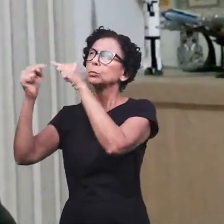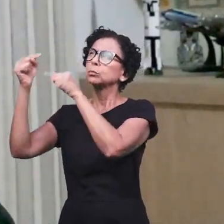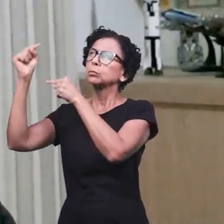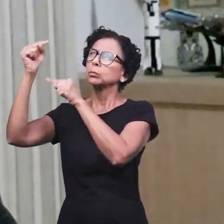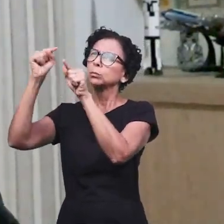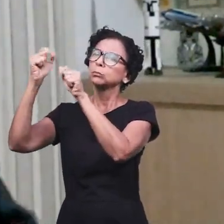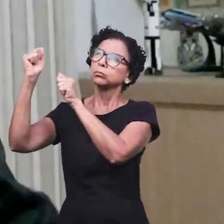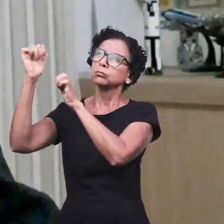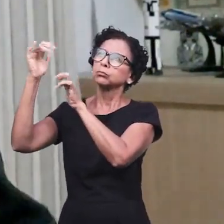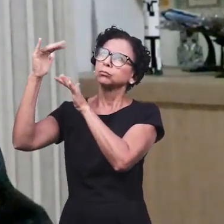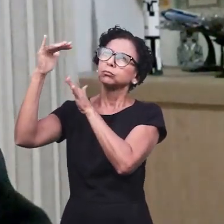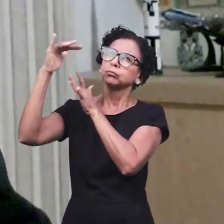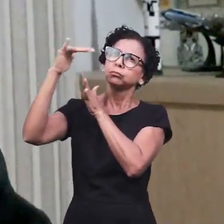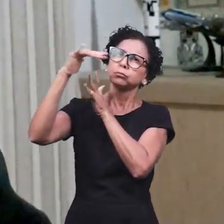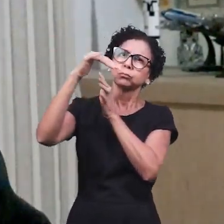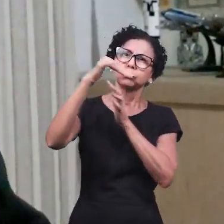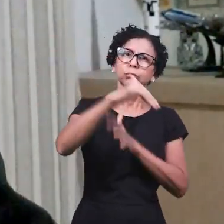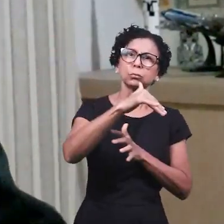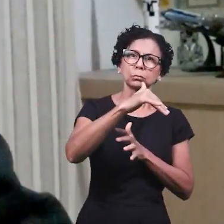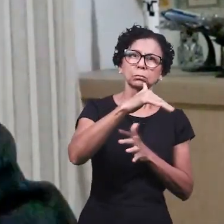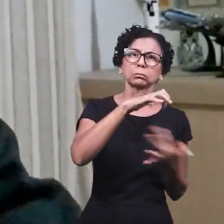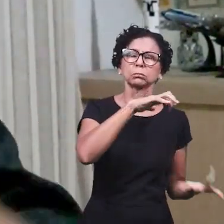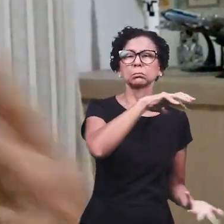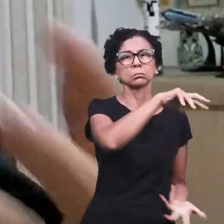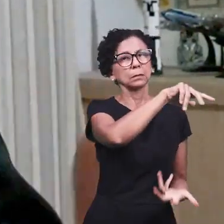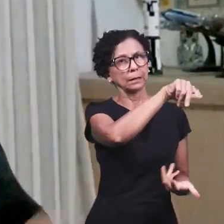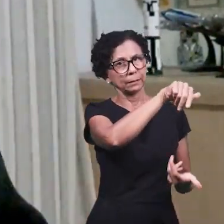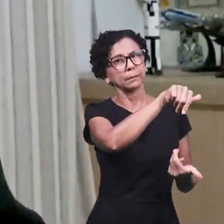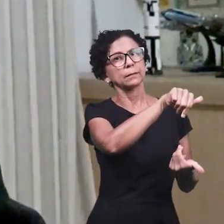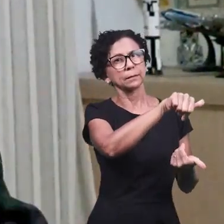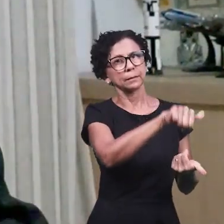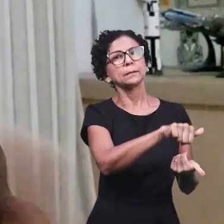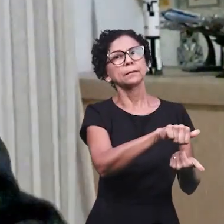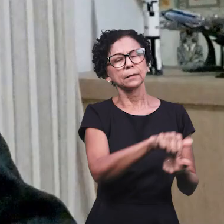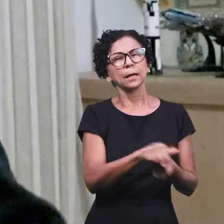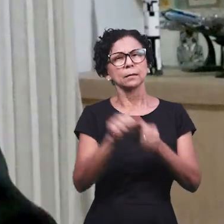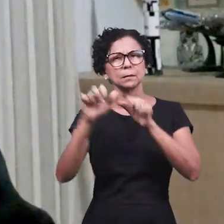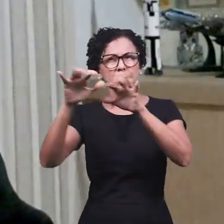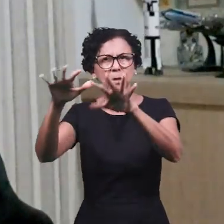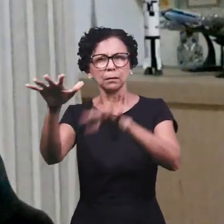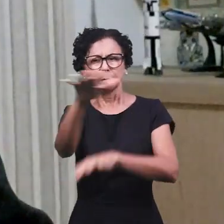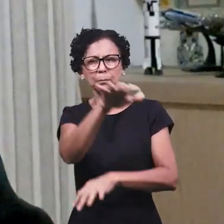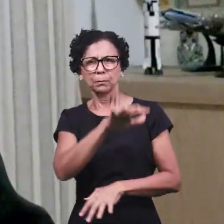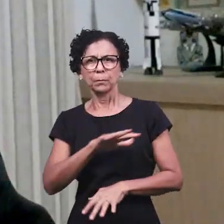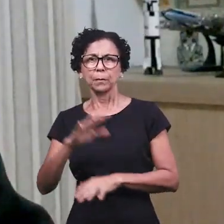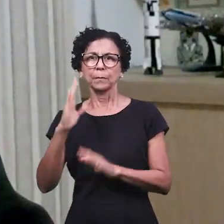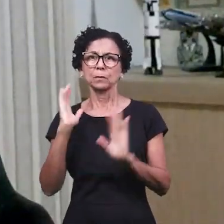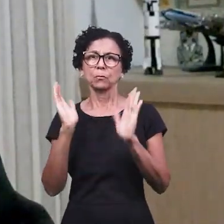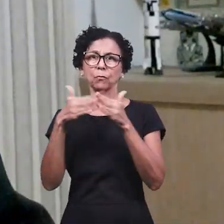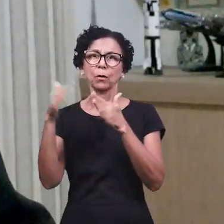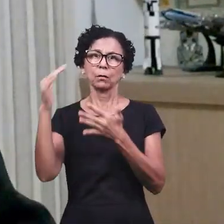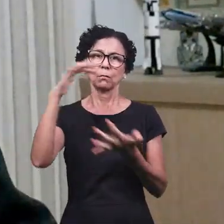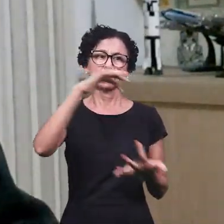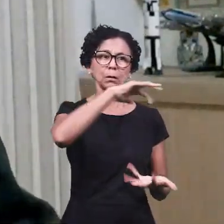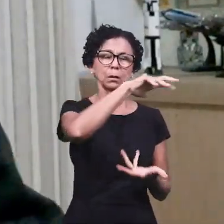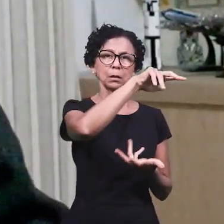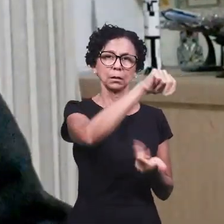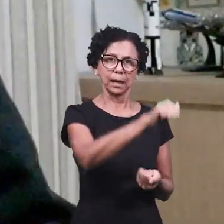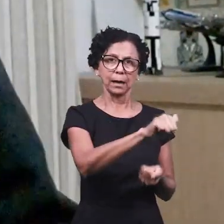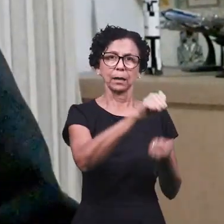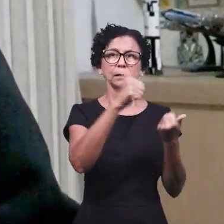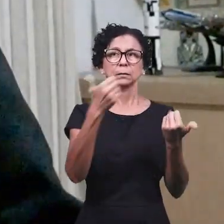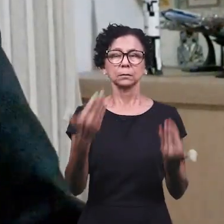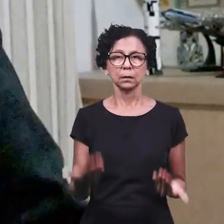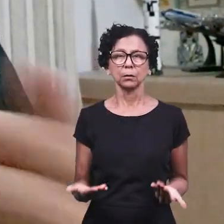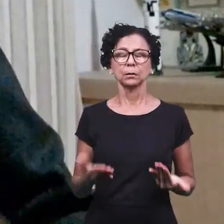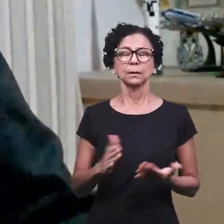partículas vindas do Sol em todas as direções, em especial em direção à Terra. Pois